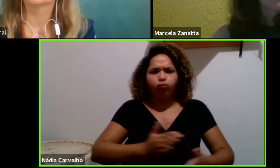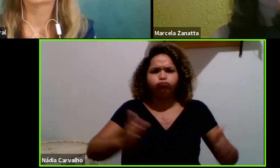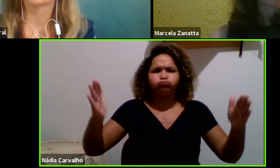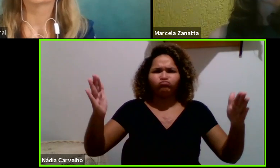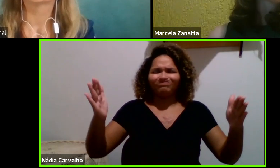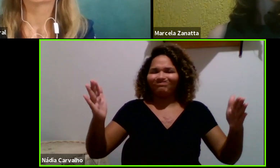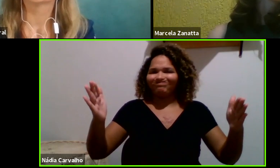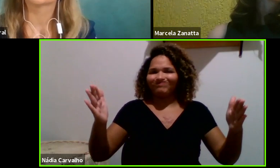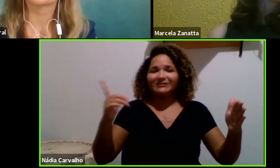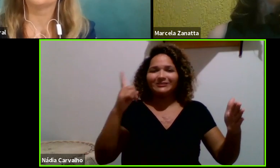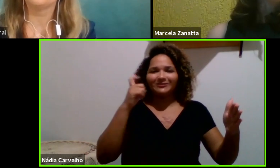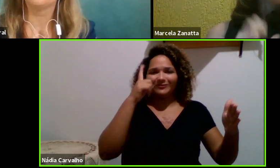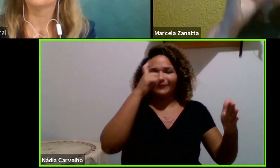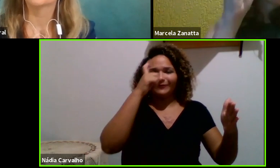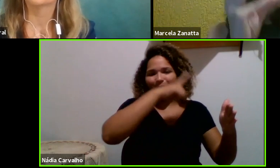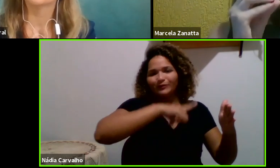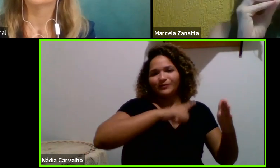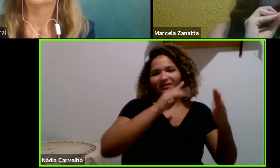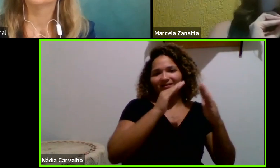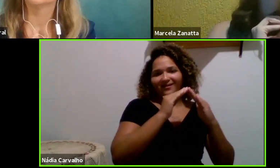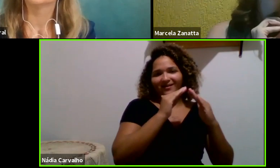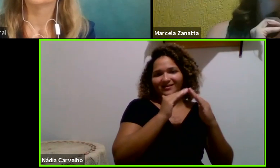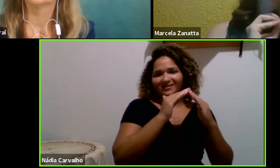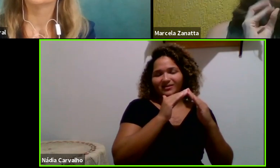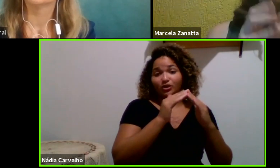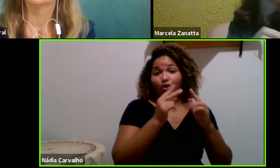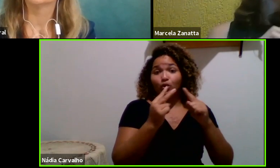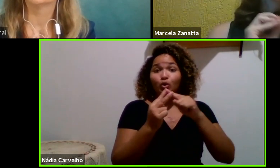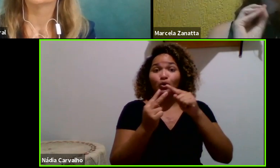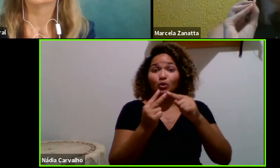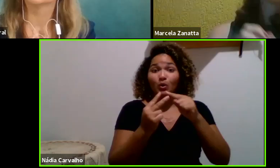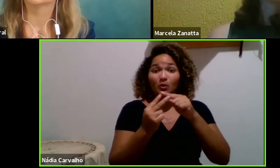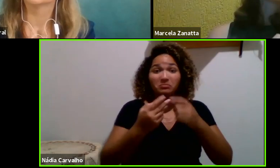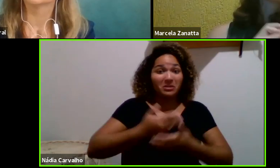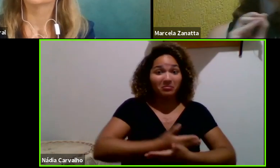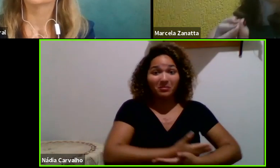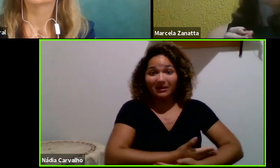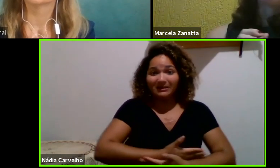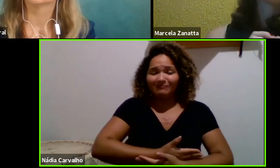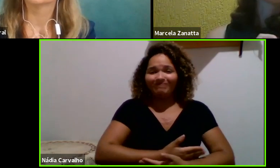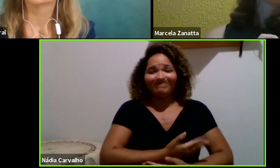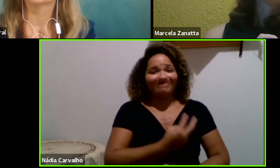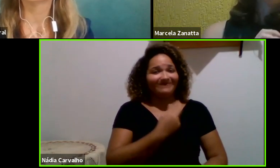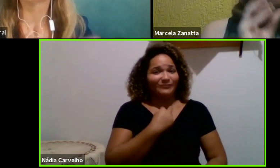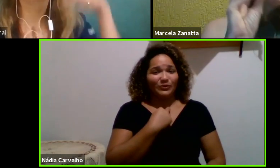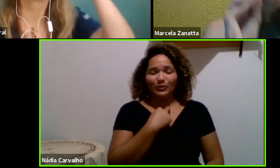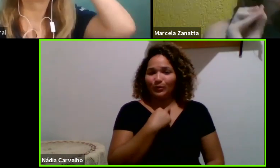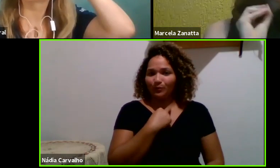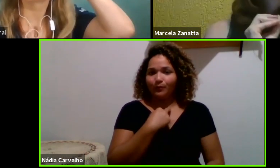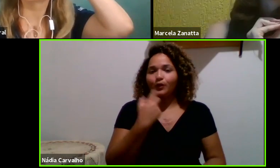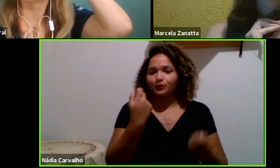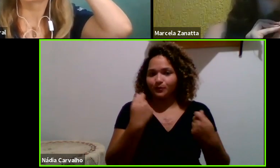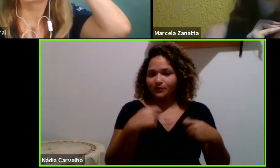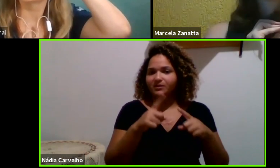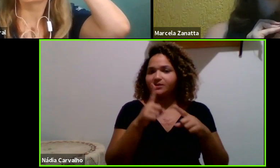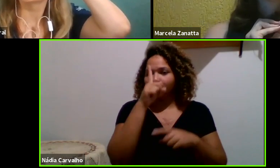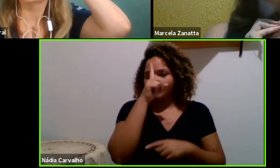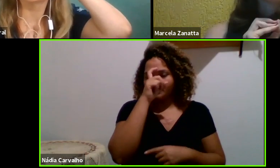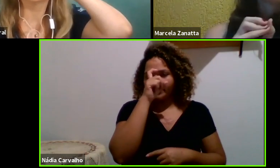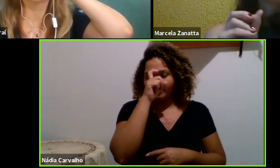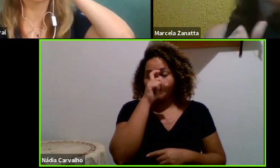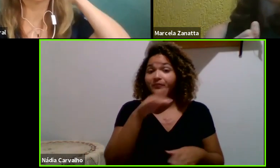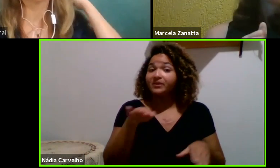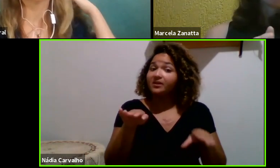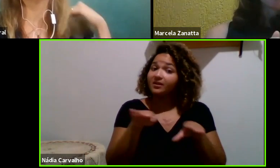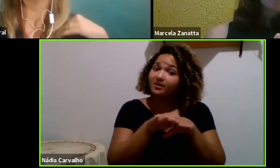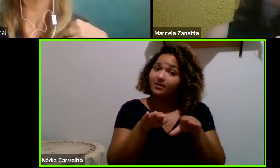para baixo. Esse é o primeiro pilar de segurança. Então, pré-natal bem feito, bebê de termo, tudo mais. O segundo pilar de segurança é ter